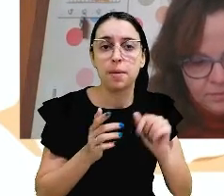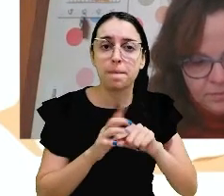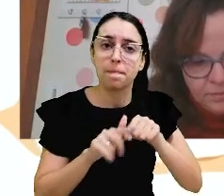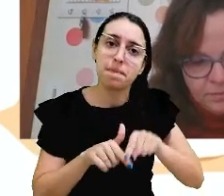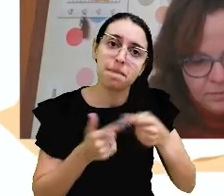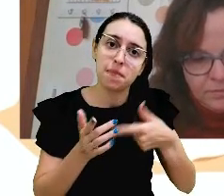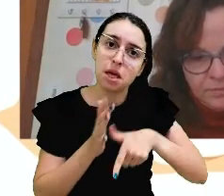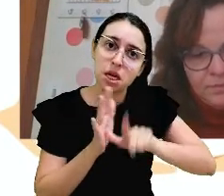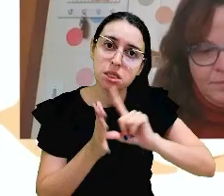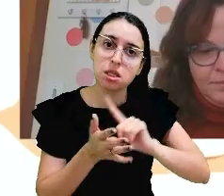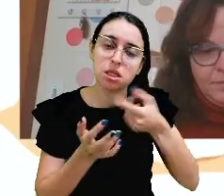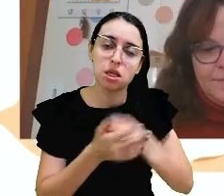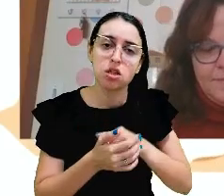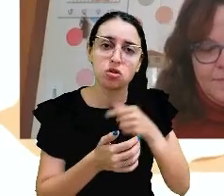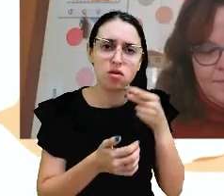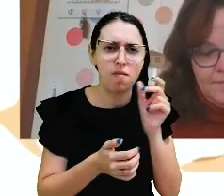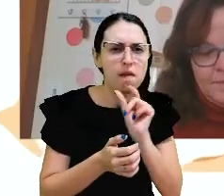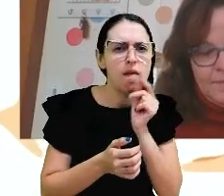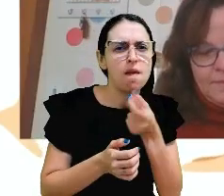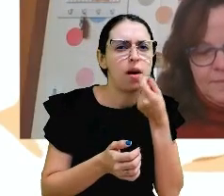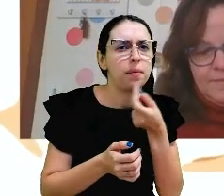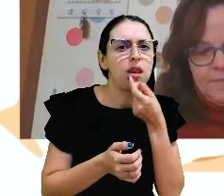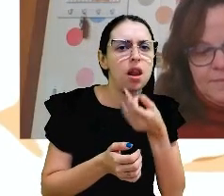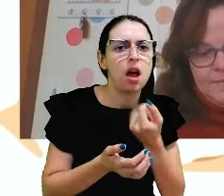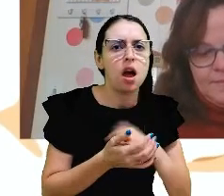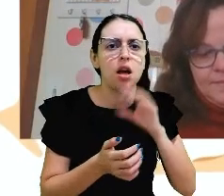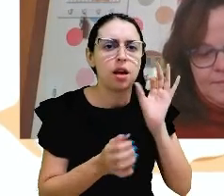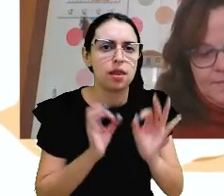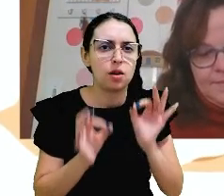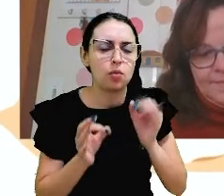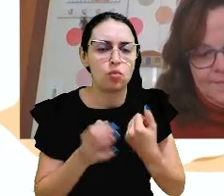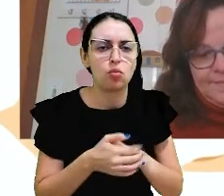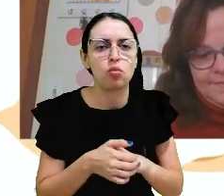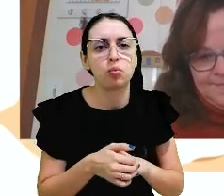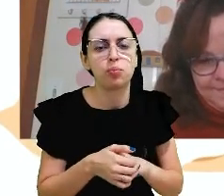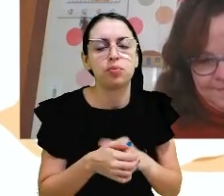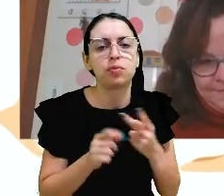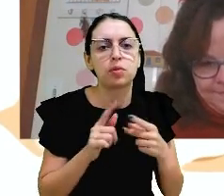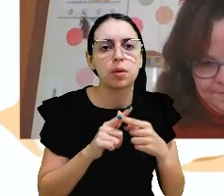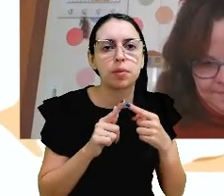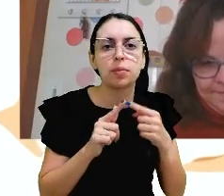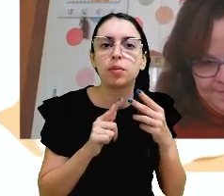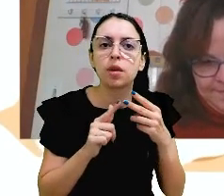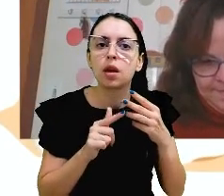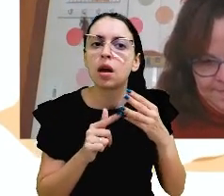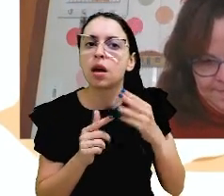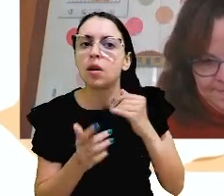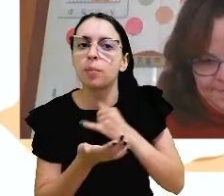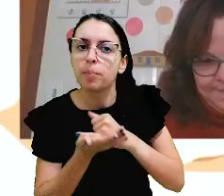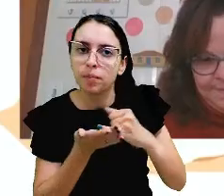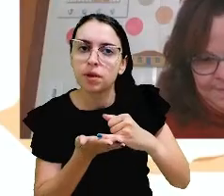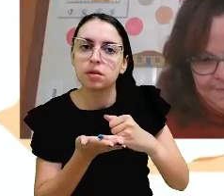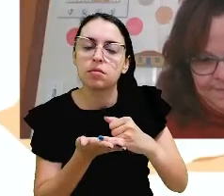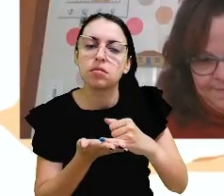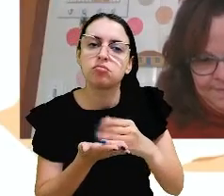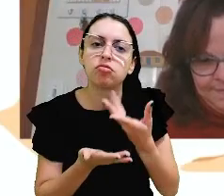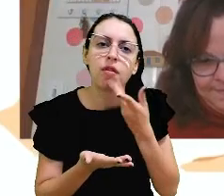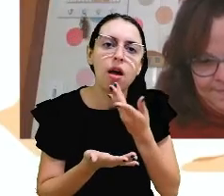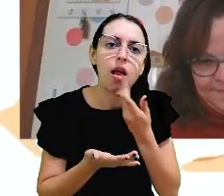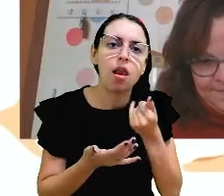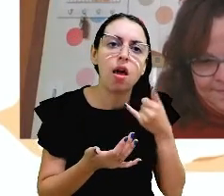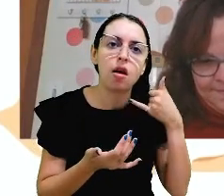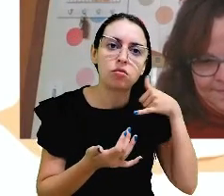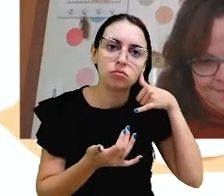entrar neles especificamente, eu queria trazer alguns pontos de partida para quando a gente fala de